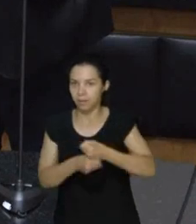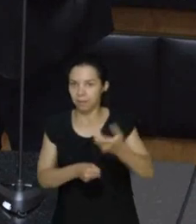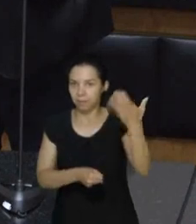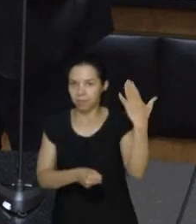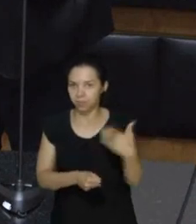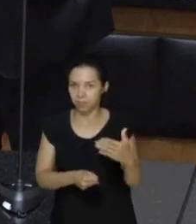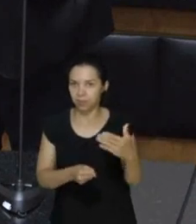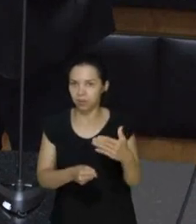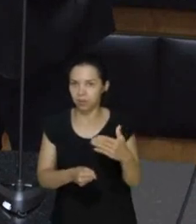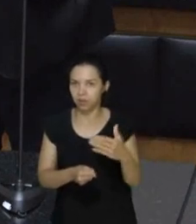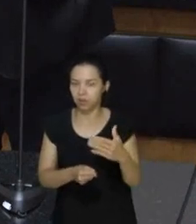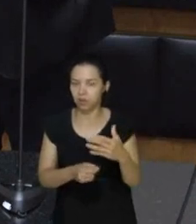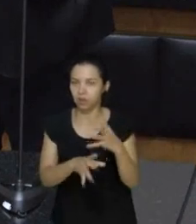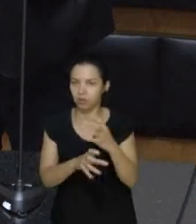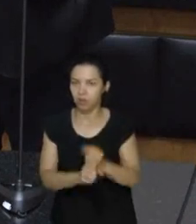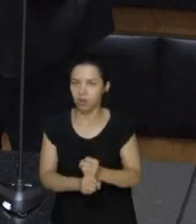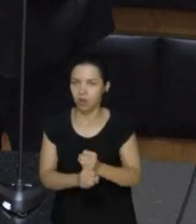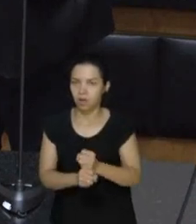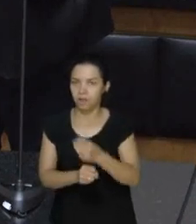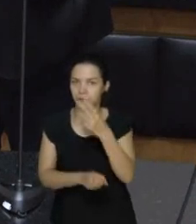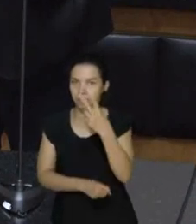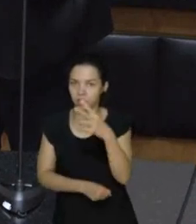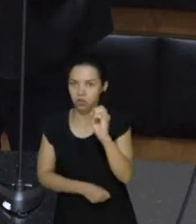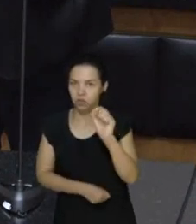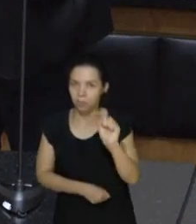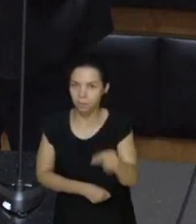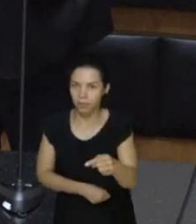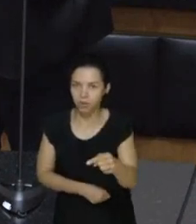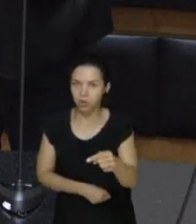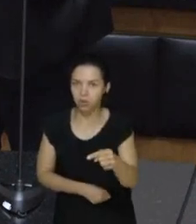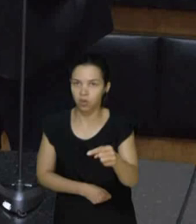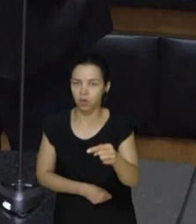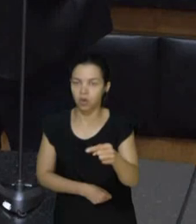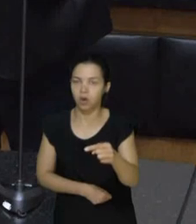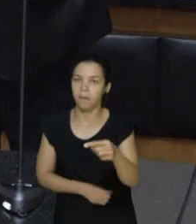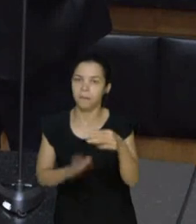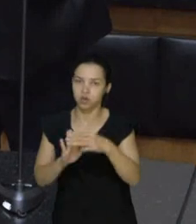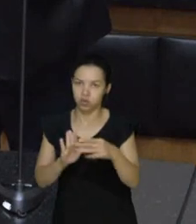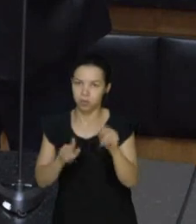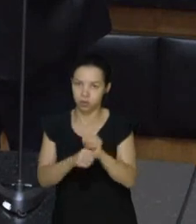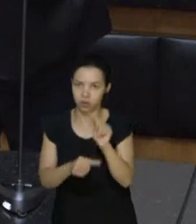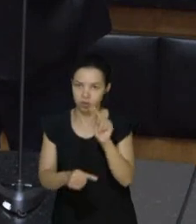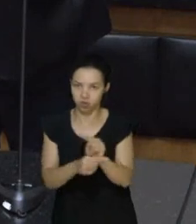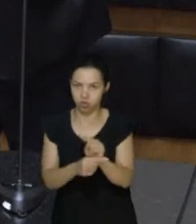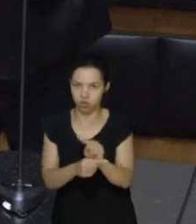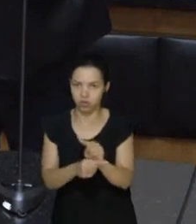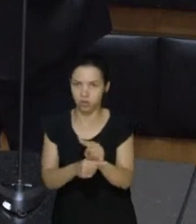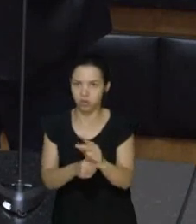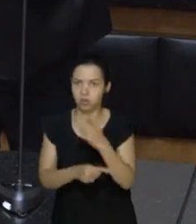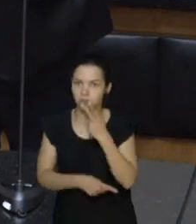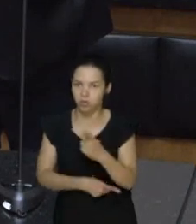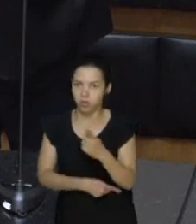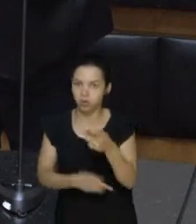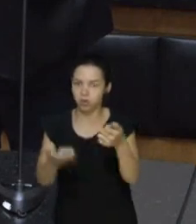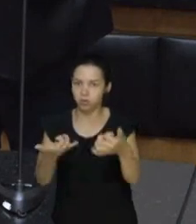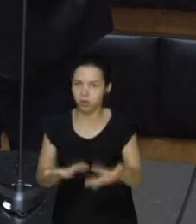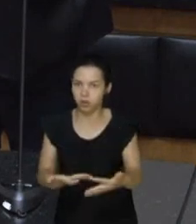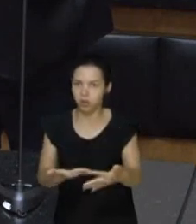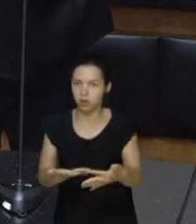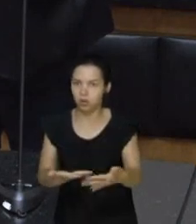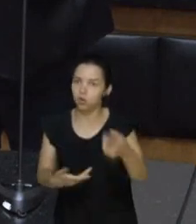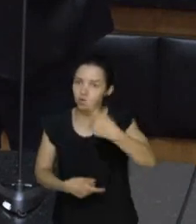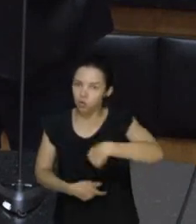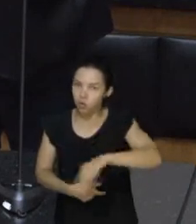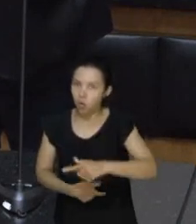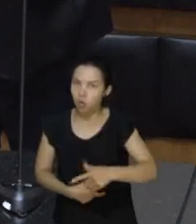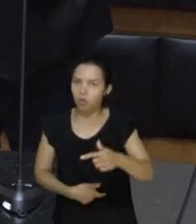20 mil medidas protetivas. Então, eu só quero fazer essa ressalva aqui, para que, de novo, não sobre para as mulheres ter que